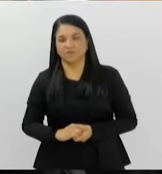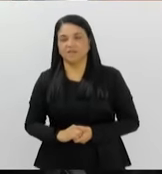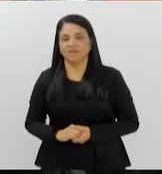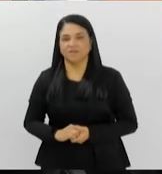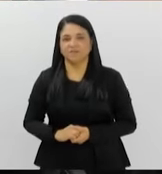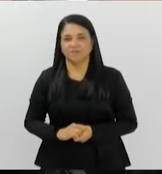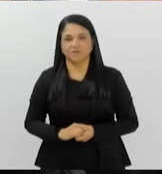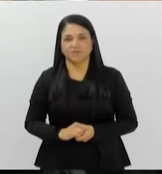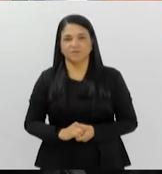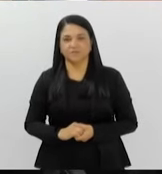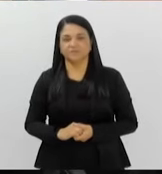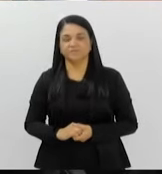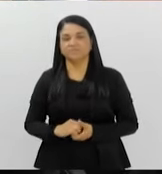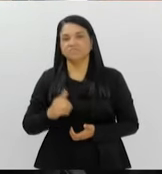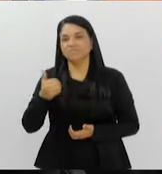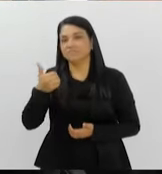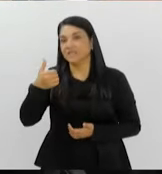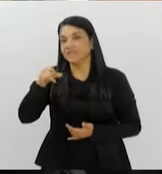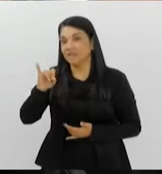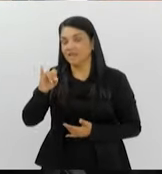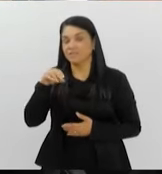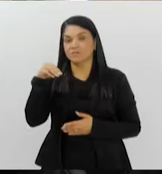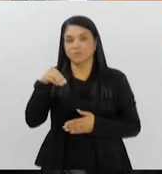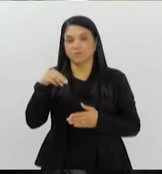Vossa Excelência possui 10 minutos regimentais.